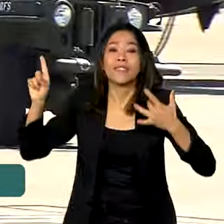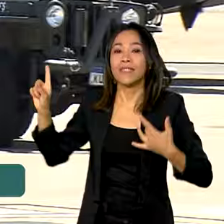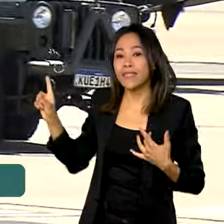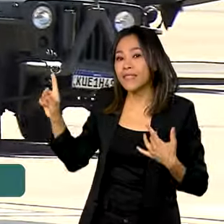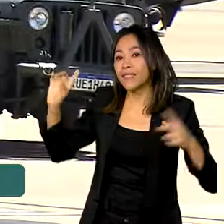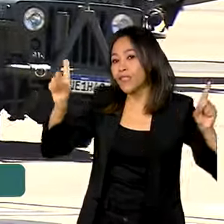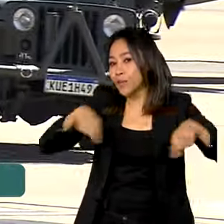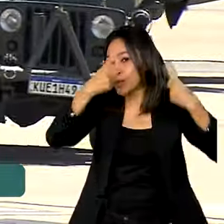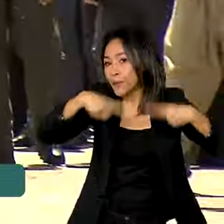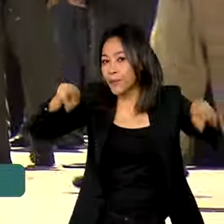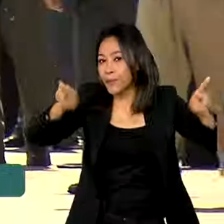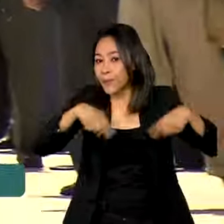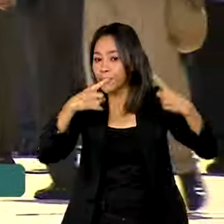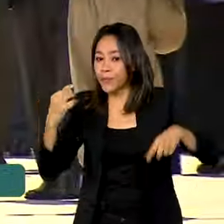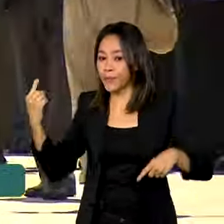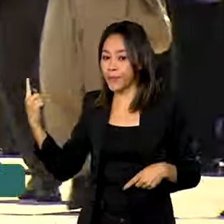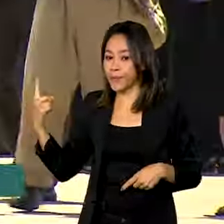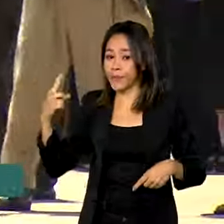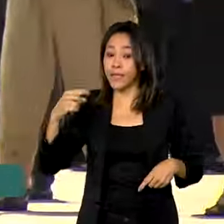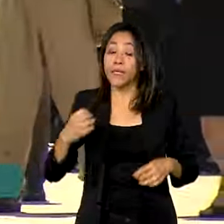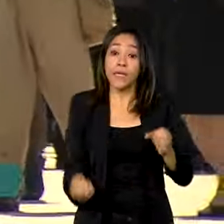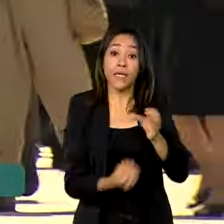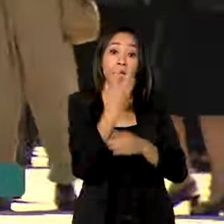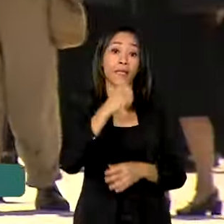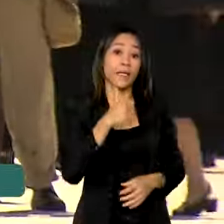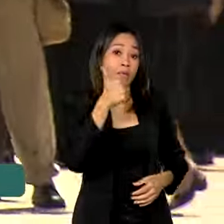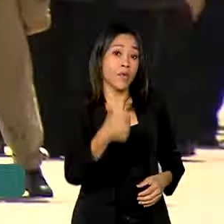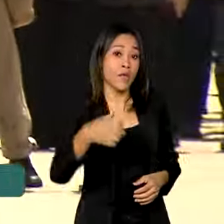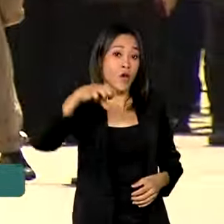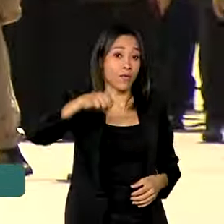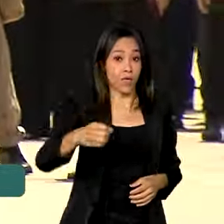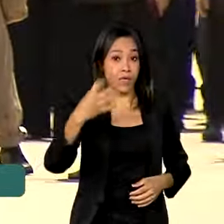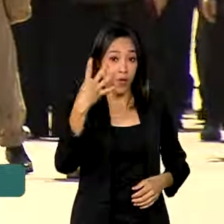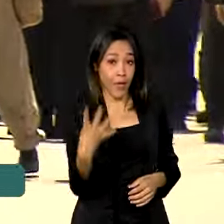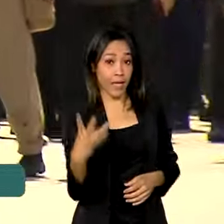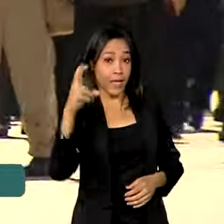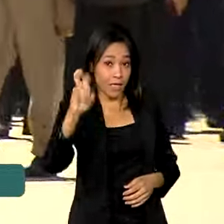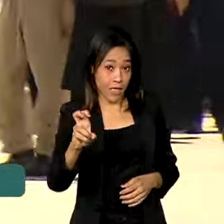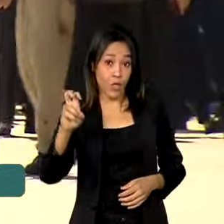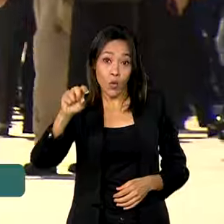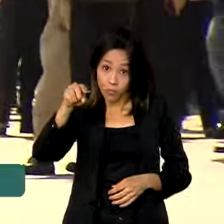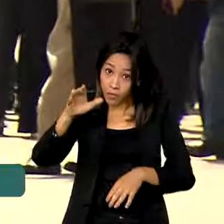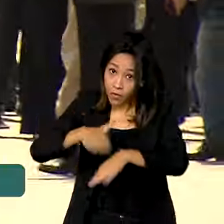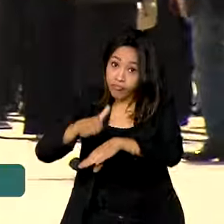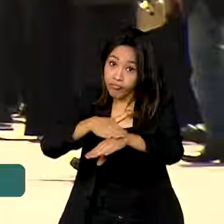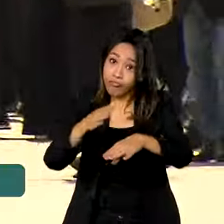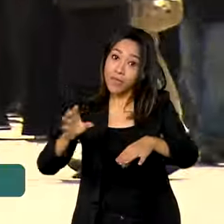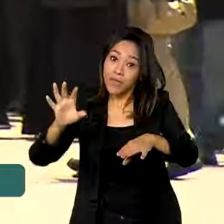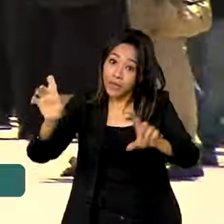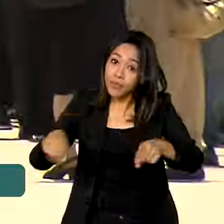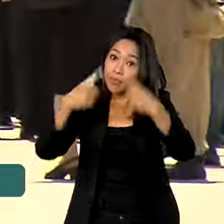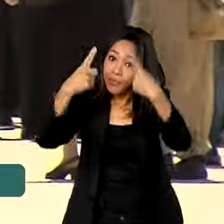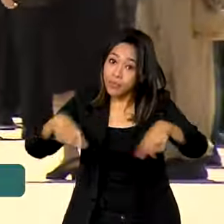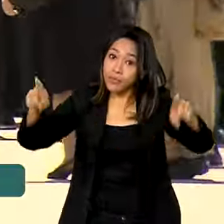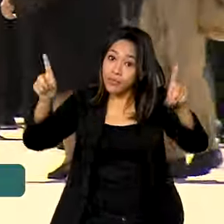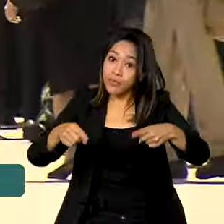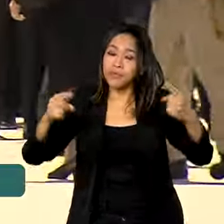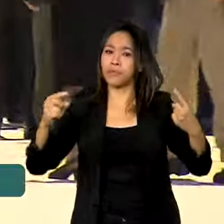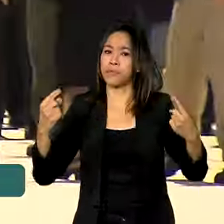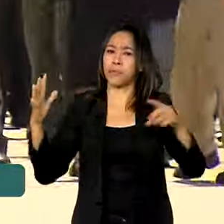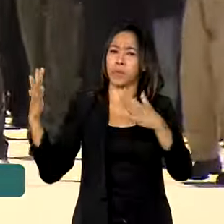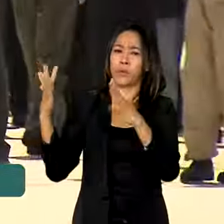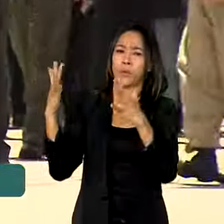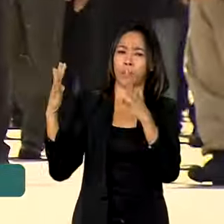Danilo criada em 1945 pelos próprios pilotos a obra saltou os feitos heróicos do